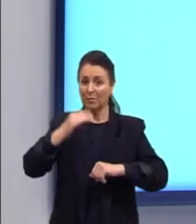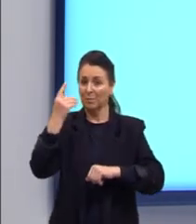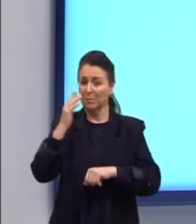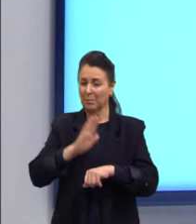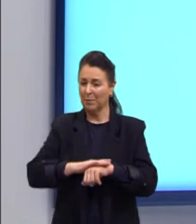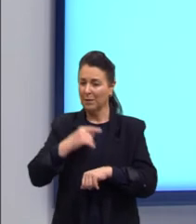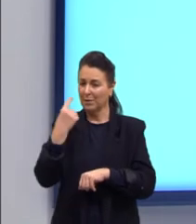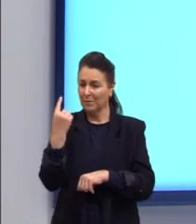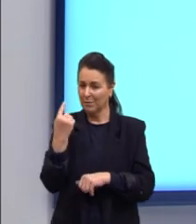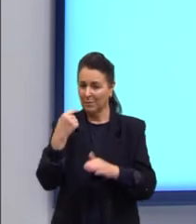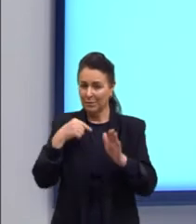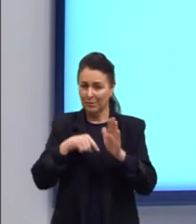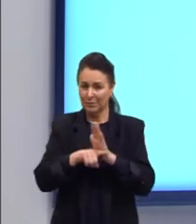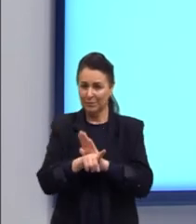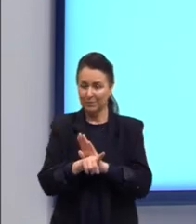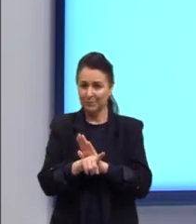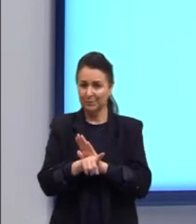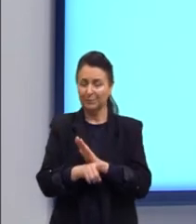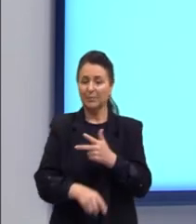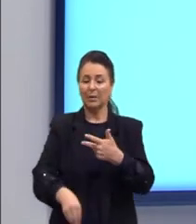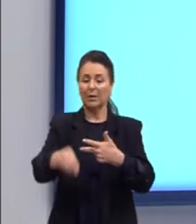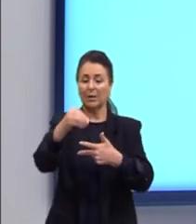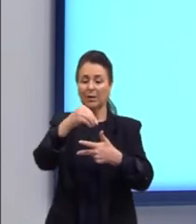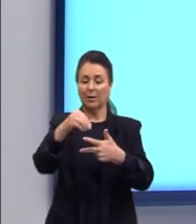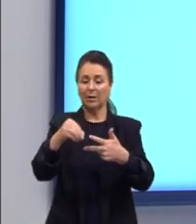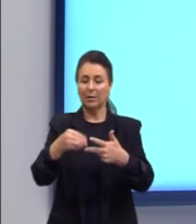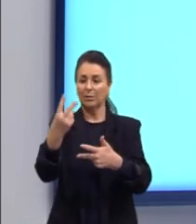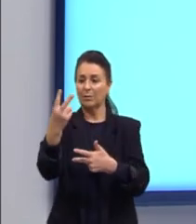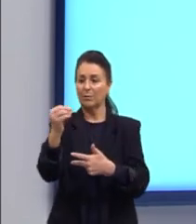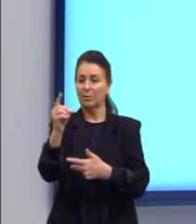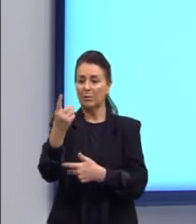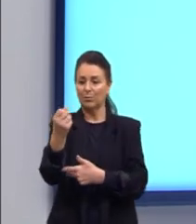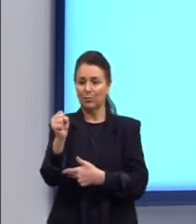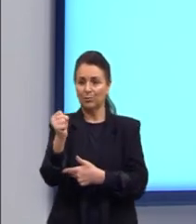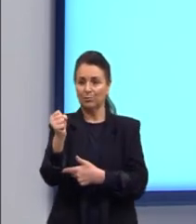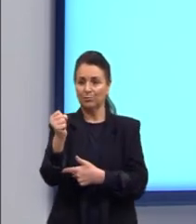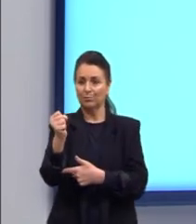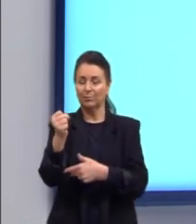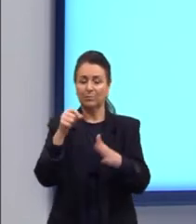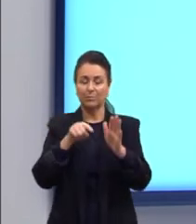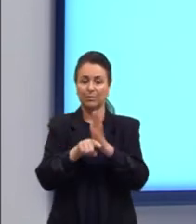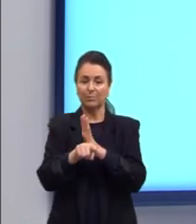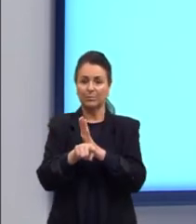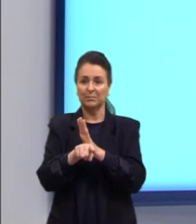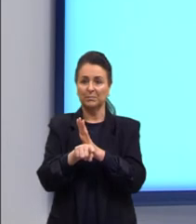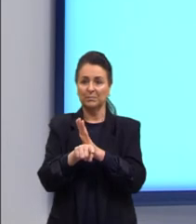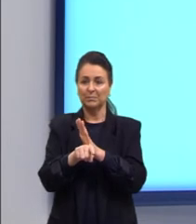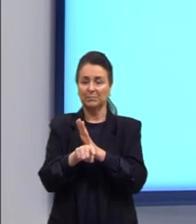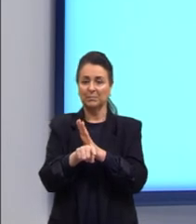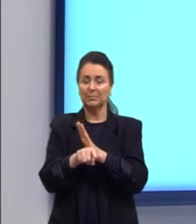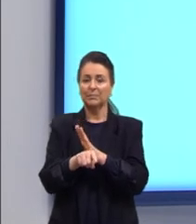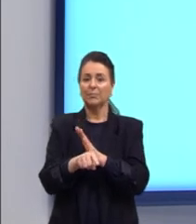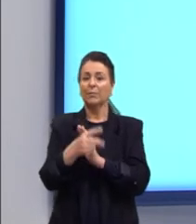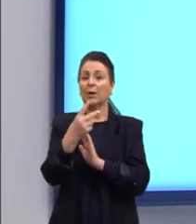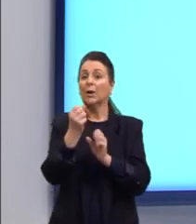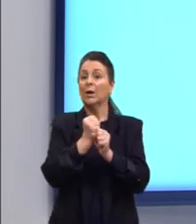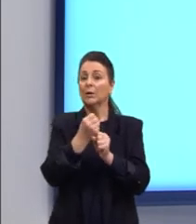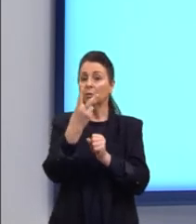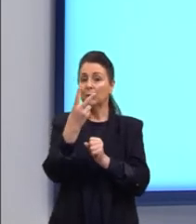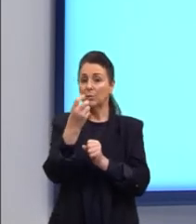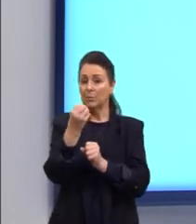questão essa questão ela é do Enem de 2018 a questão diz o seguinte em 2014